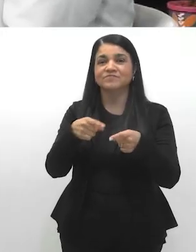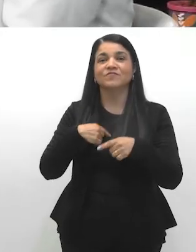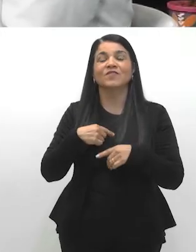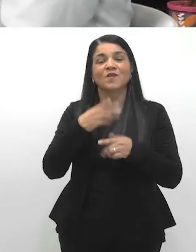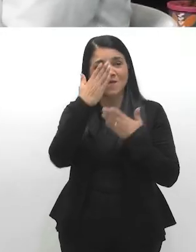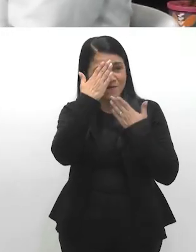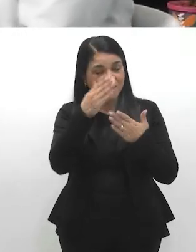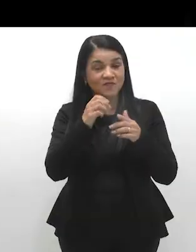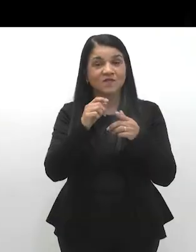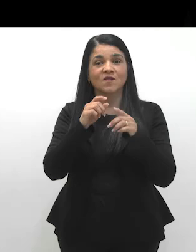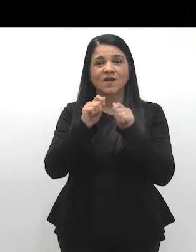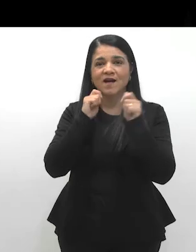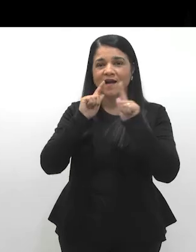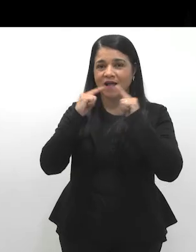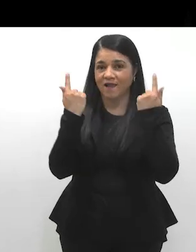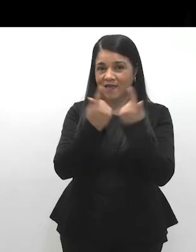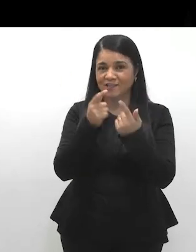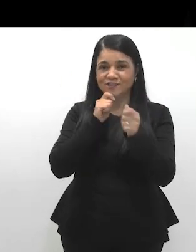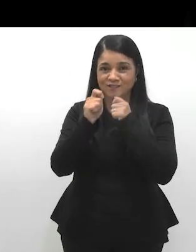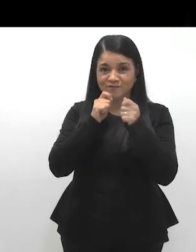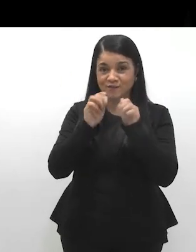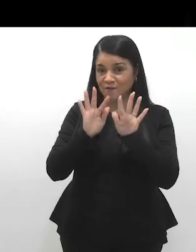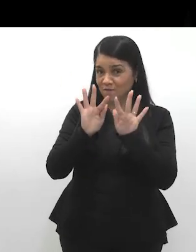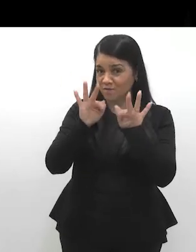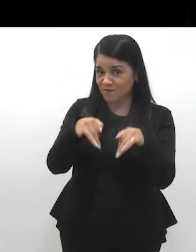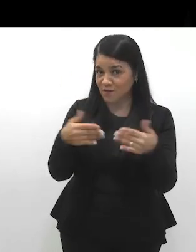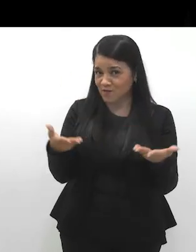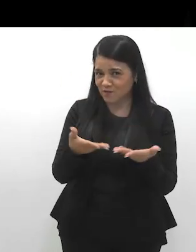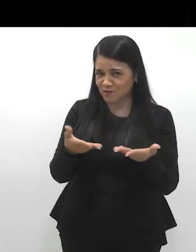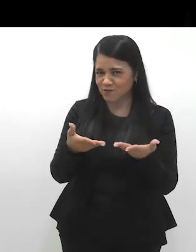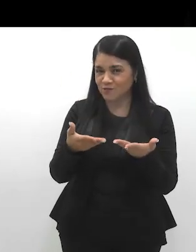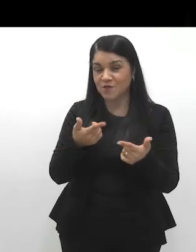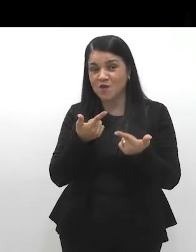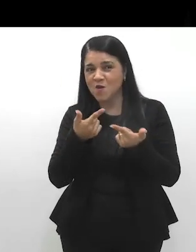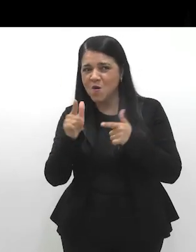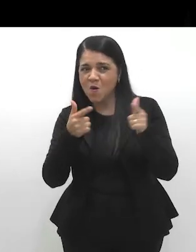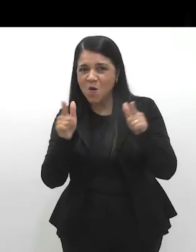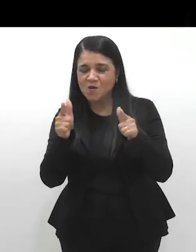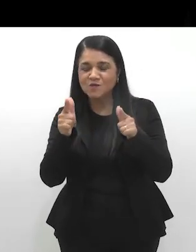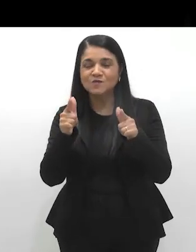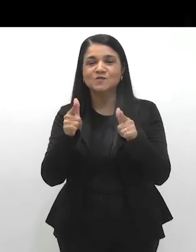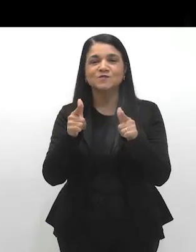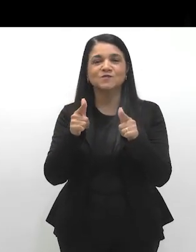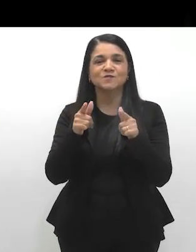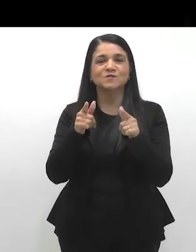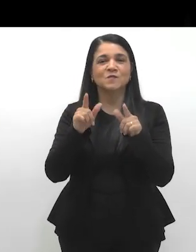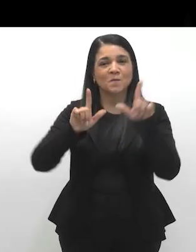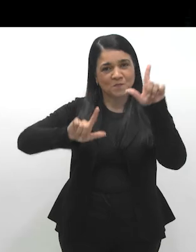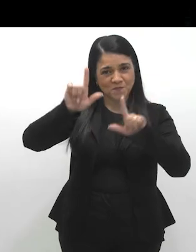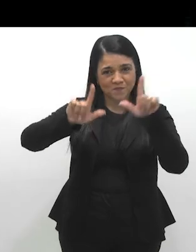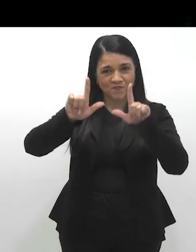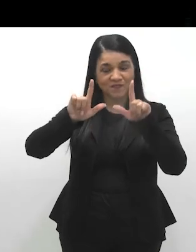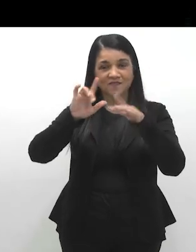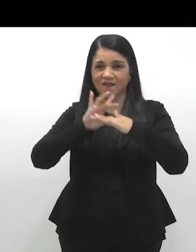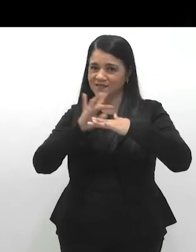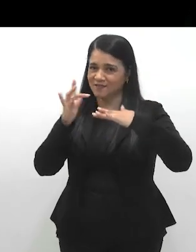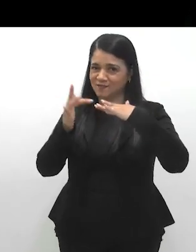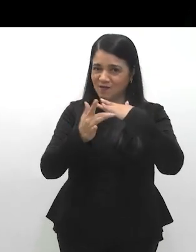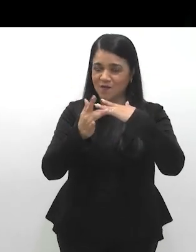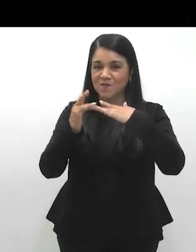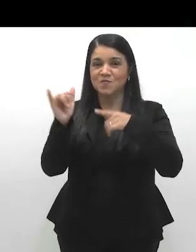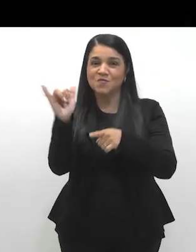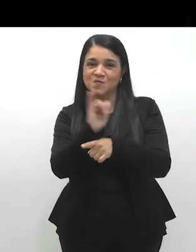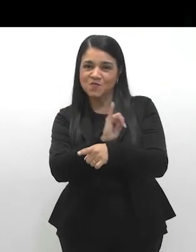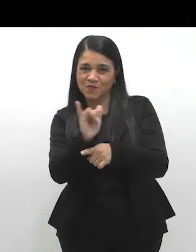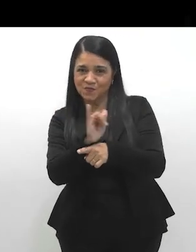Muito obrigado, então. O Alerj Entrevista de hoje chega ao fim. Esse e outros programas ficam disponíveis nas nossas